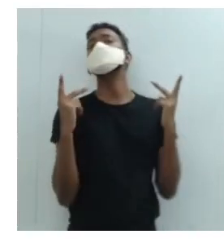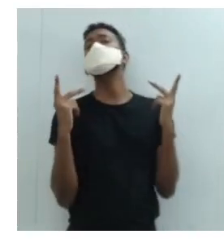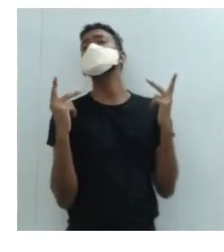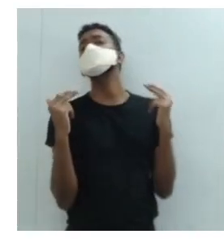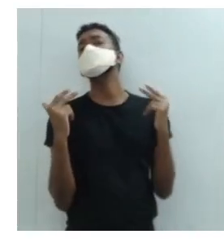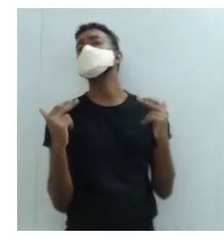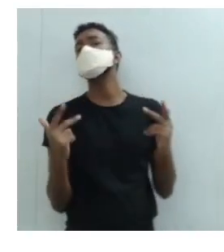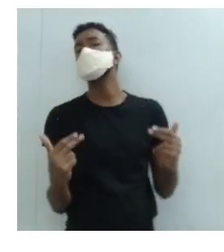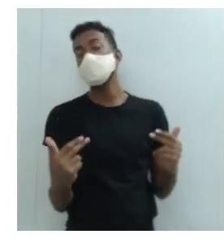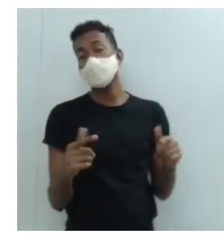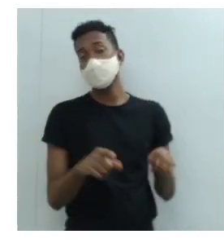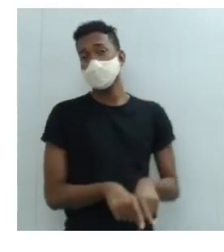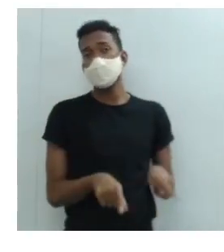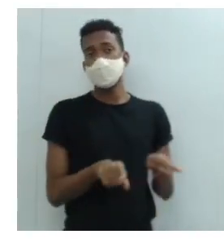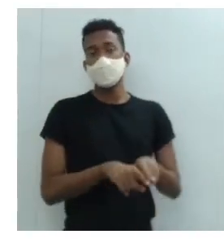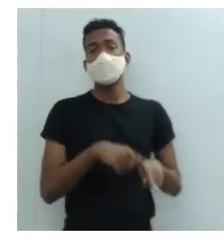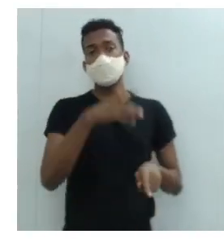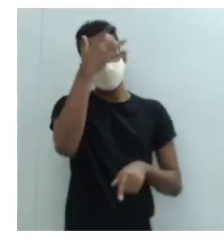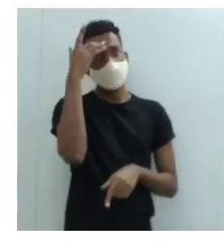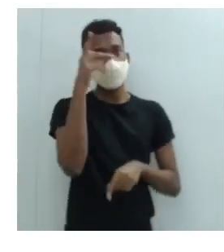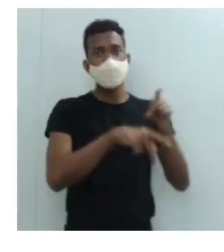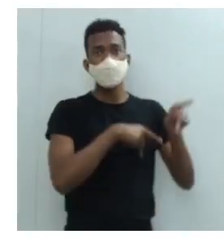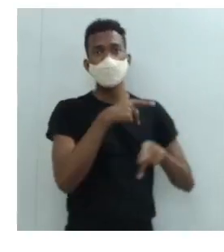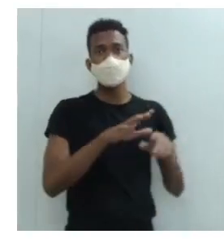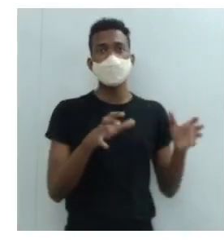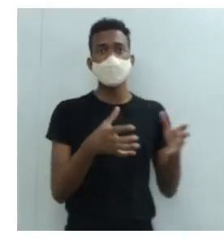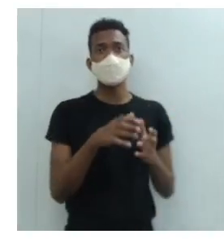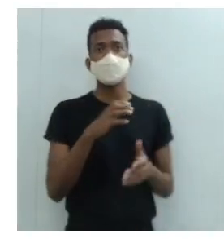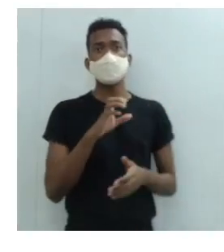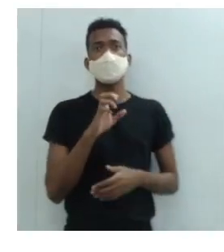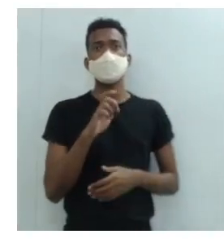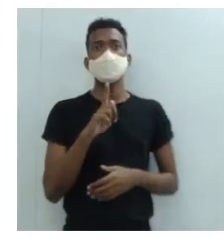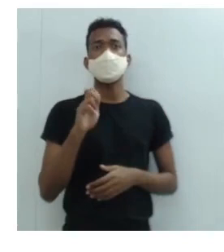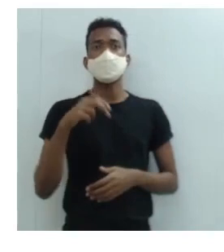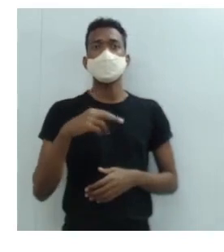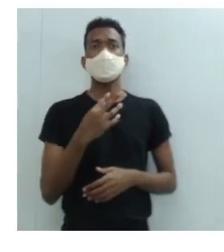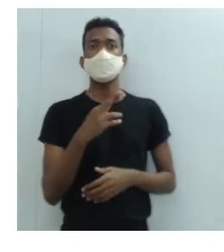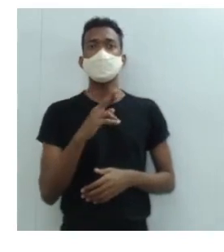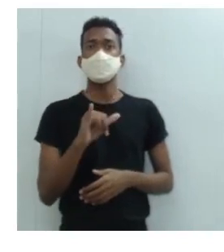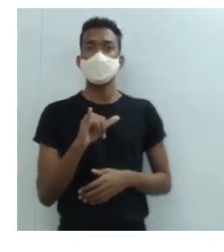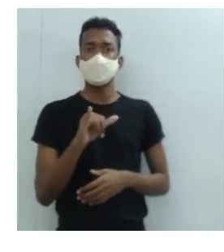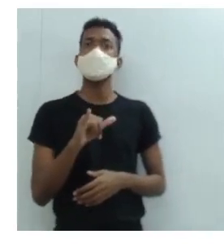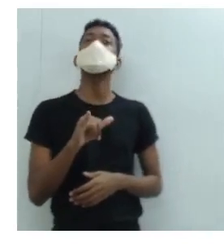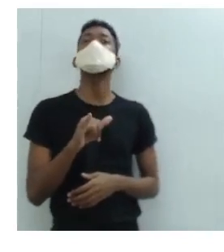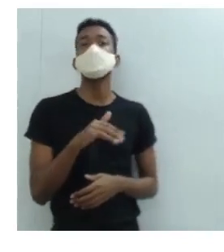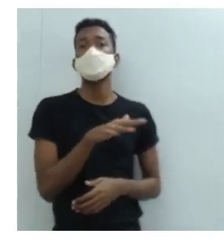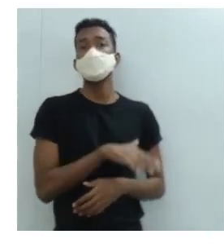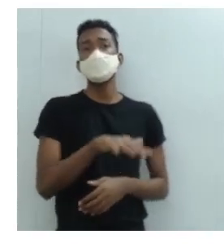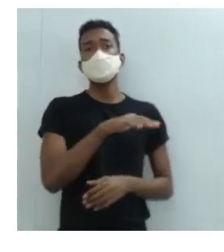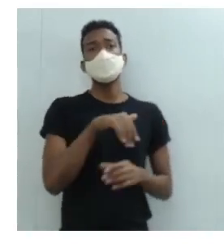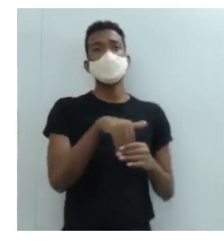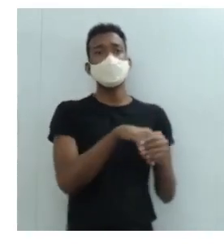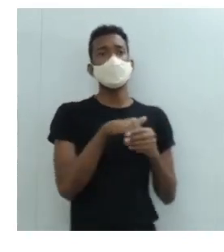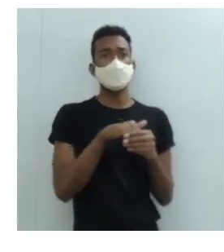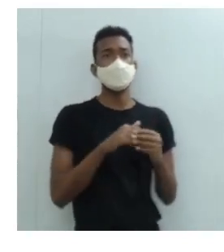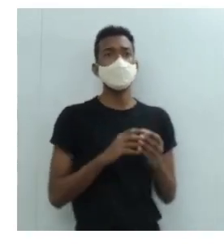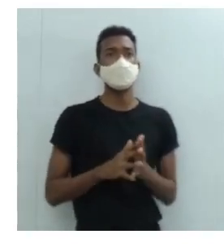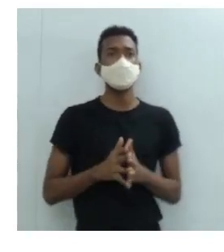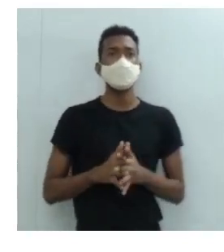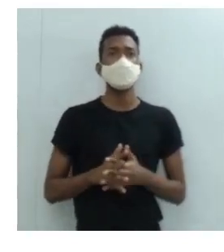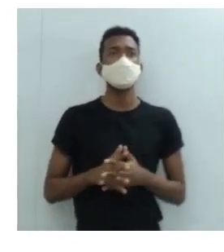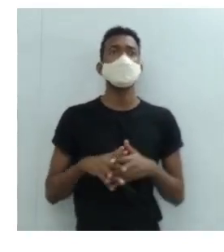baixa nobreza, o gentre, eleito por voto censitário. Né? Então vejamos, aí